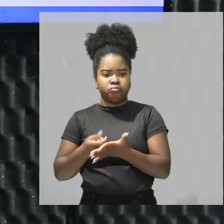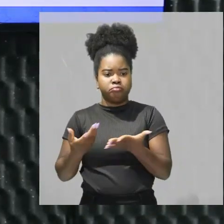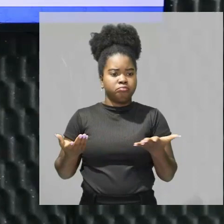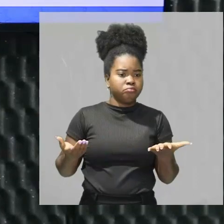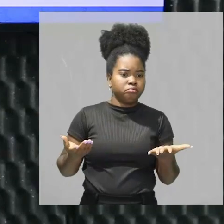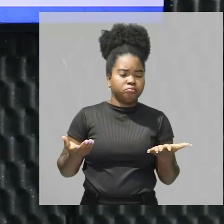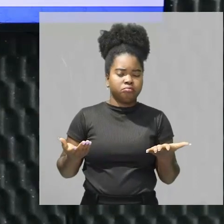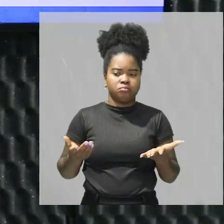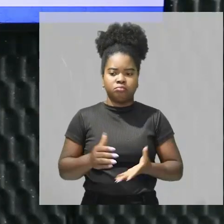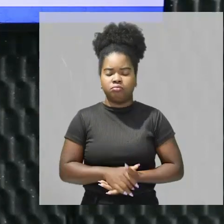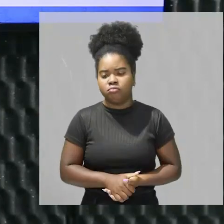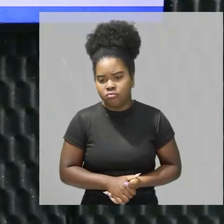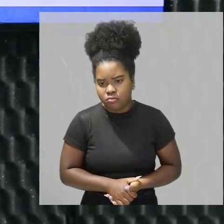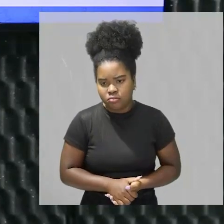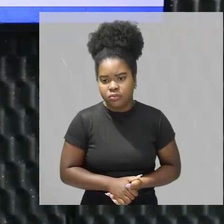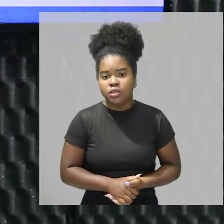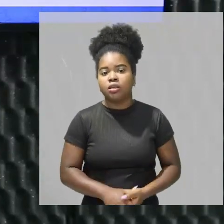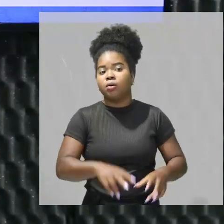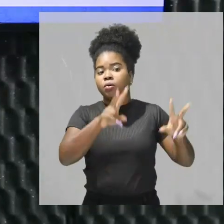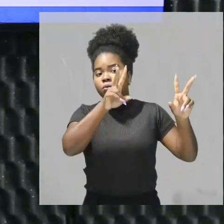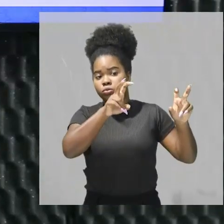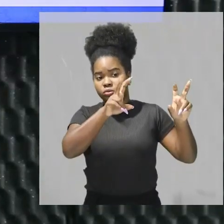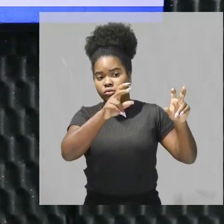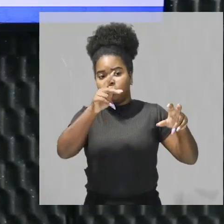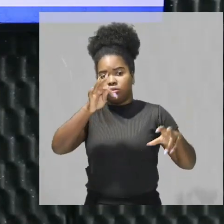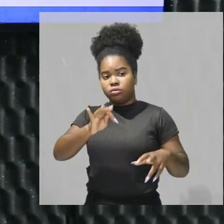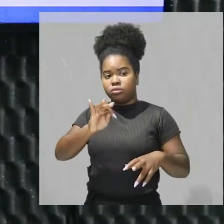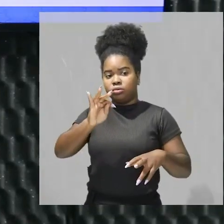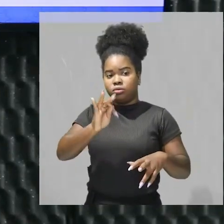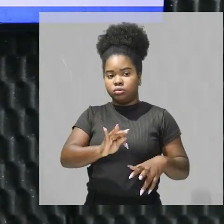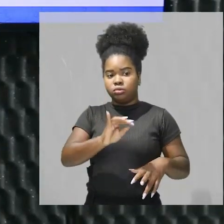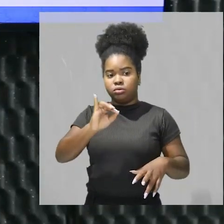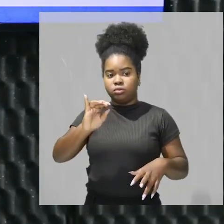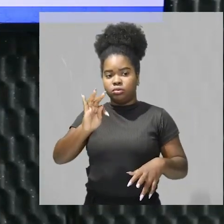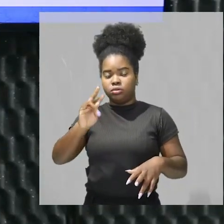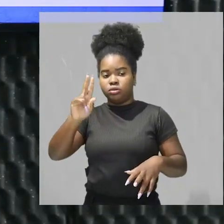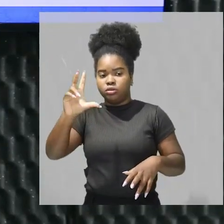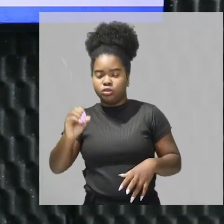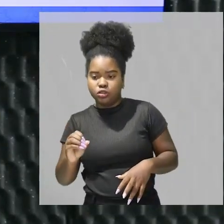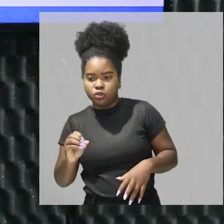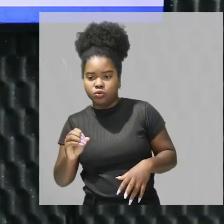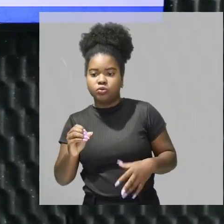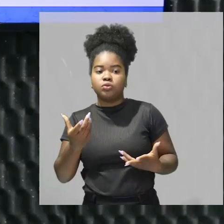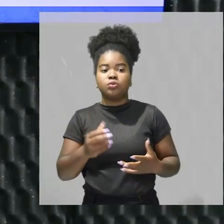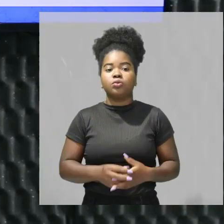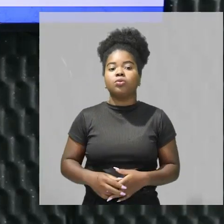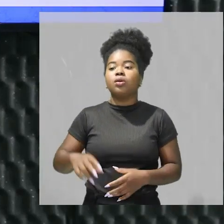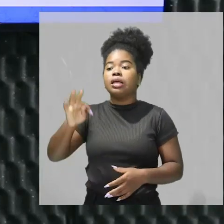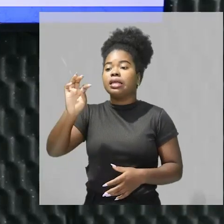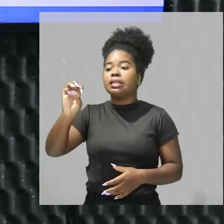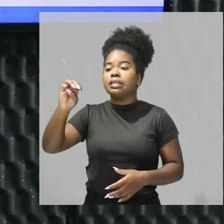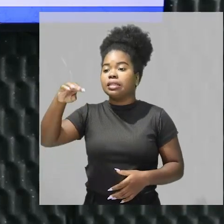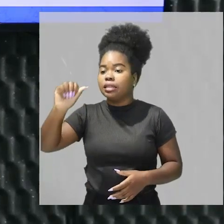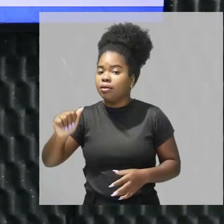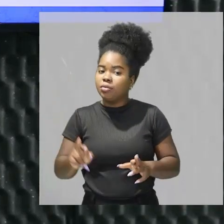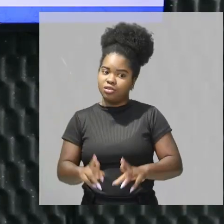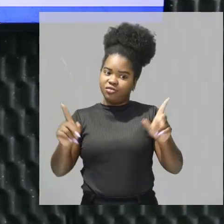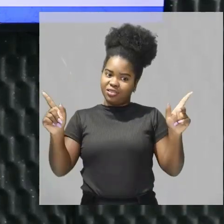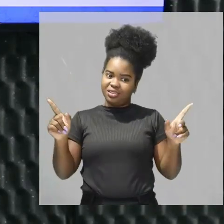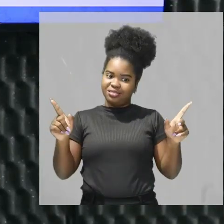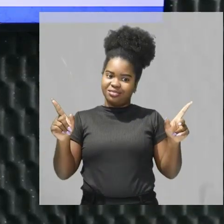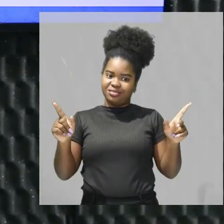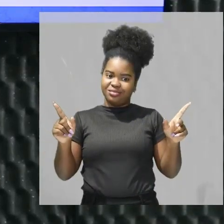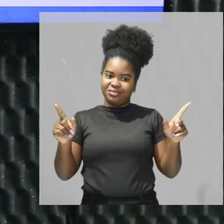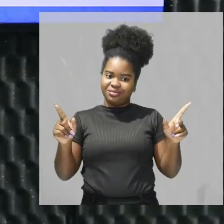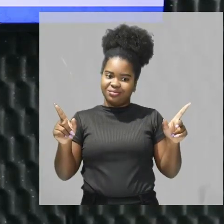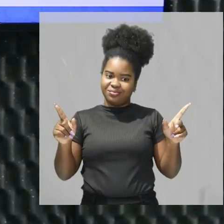são diferentes. Tema é a proposta que já vem da banca do Enem. E o título ele é pessoal. Você irá nomear a